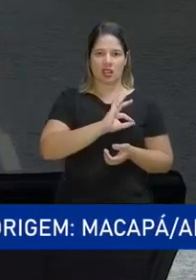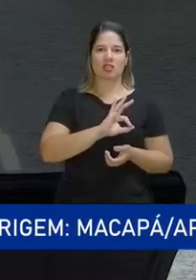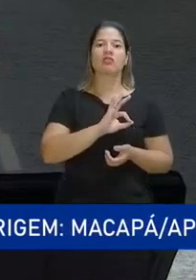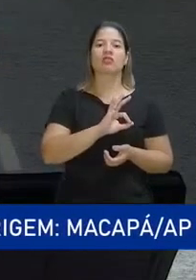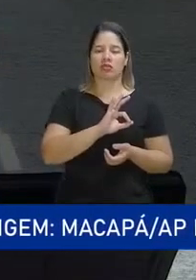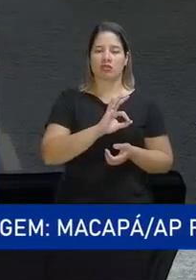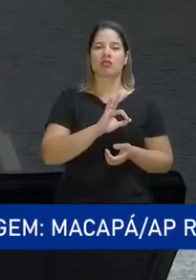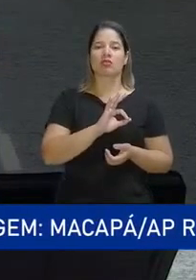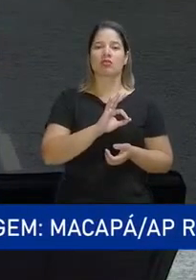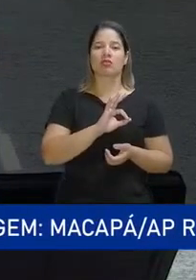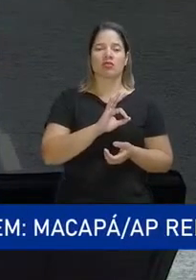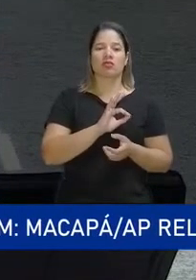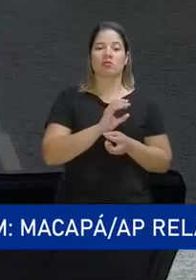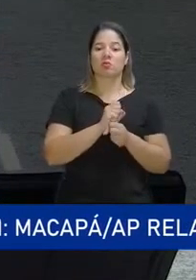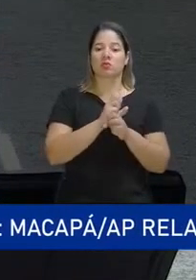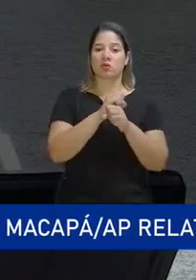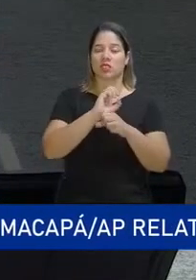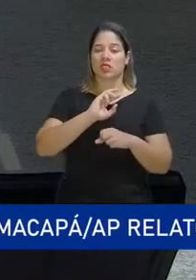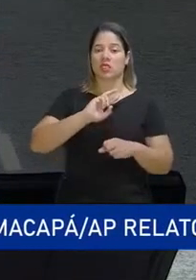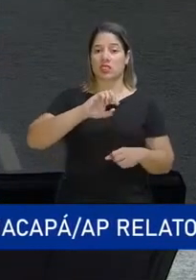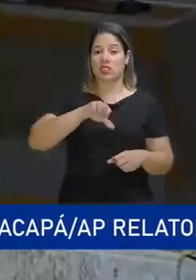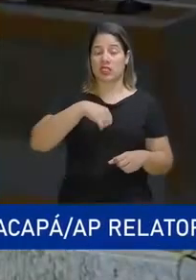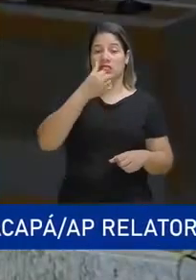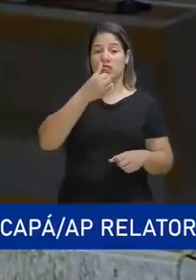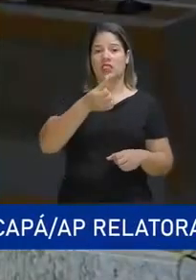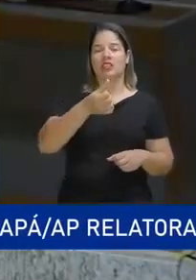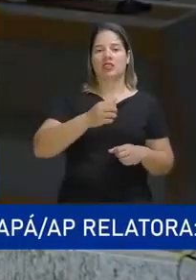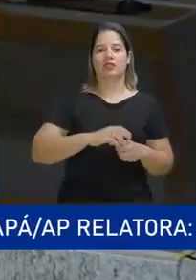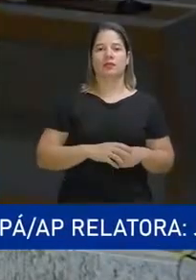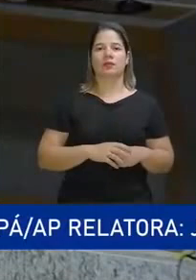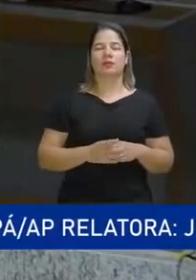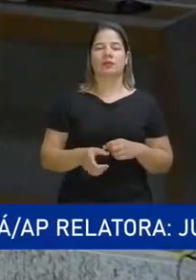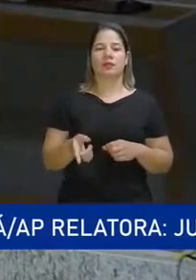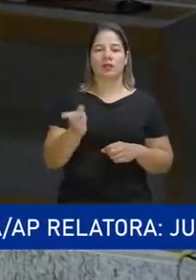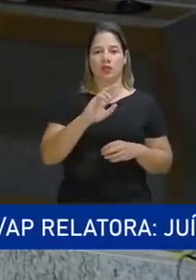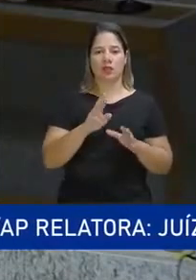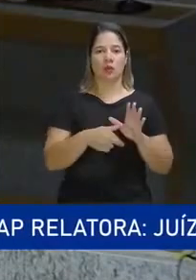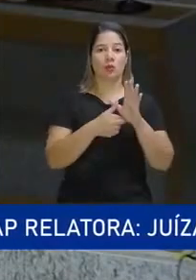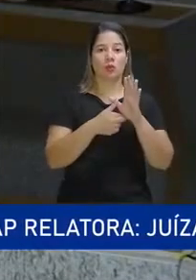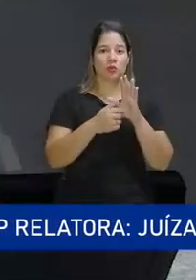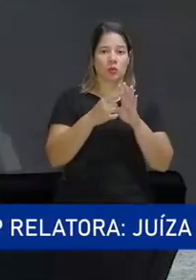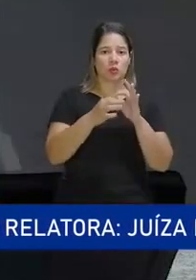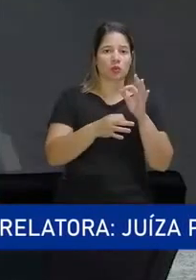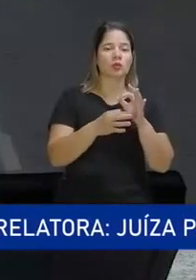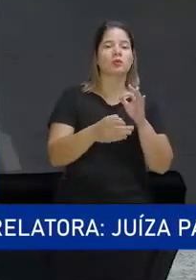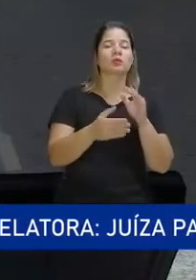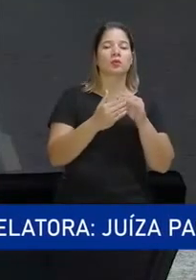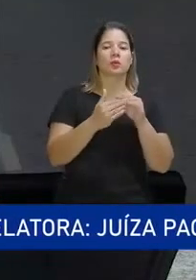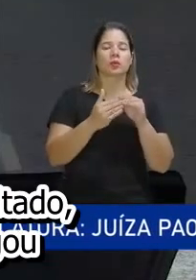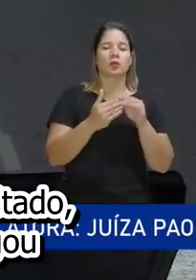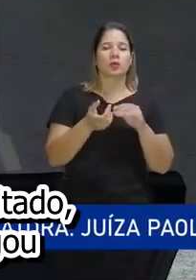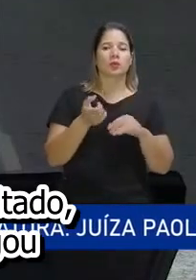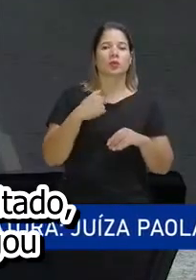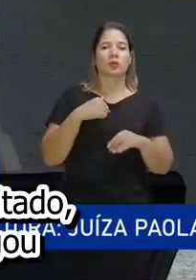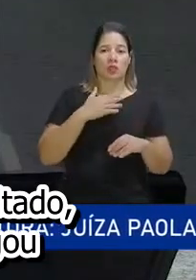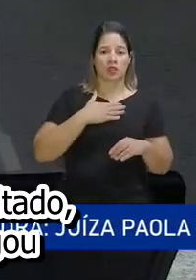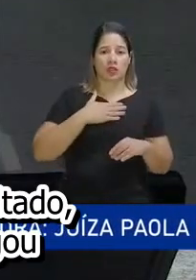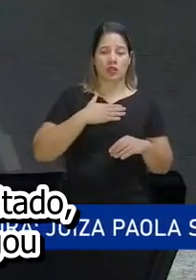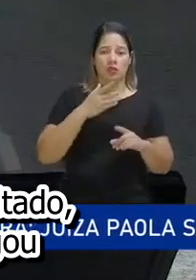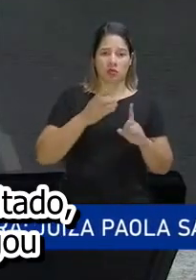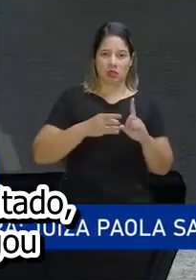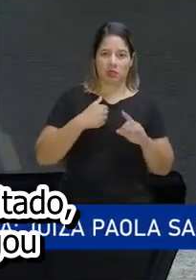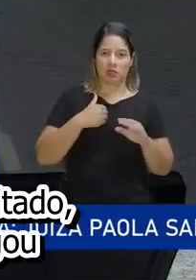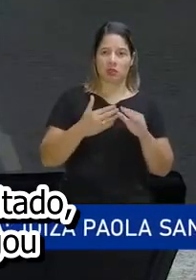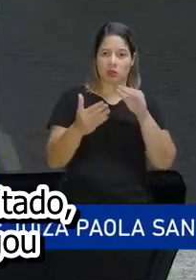Imagem ampla do plenário. Juíza Tina Souza. Eu acompanho a relatora, presidente. Eu também acompanho